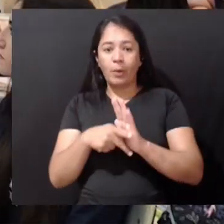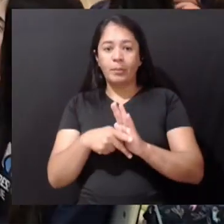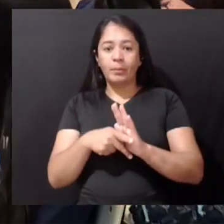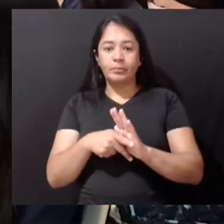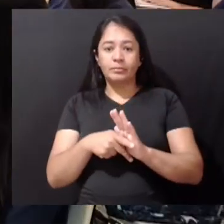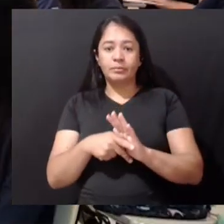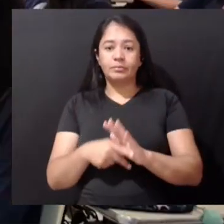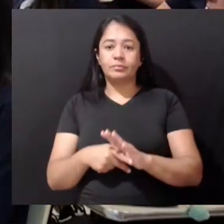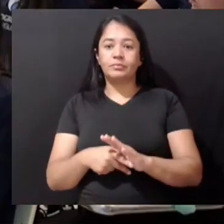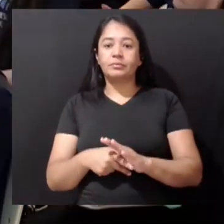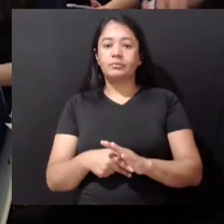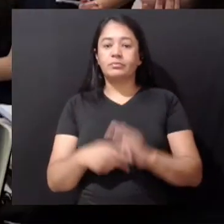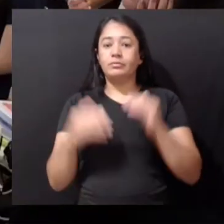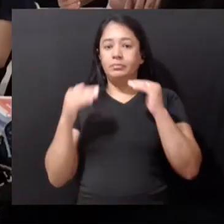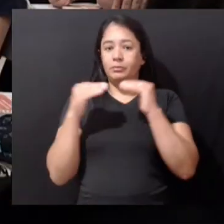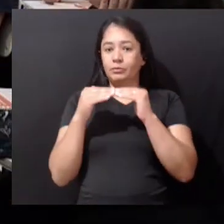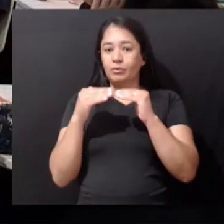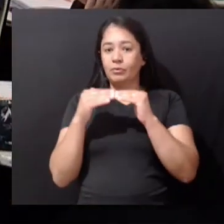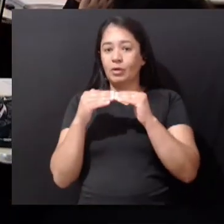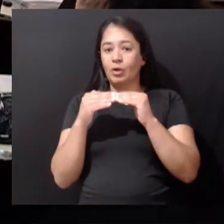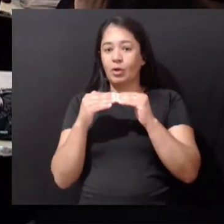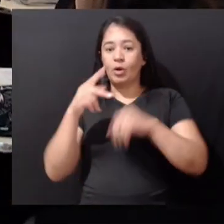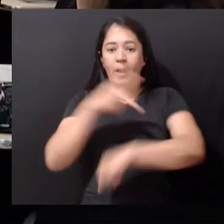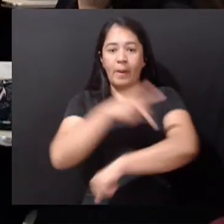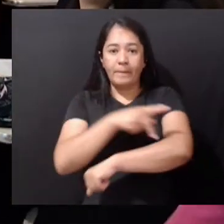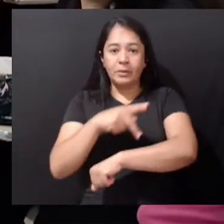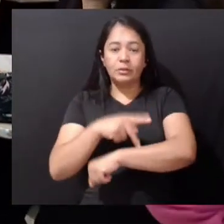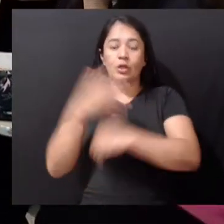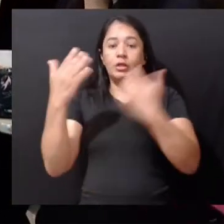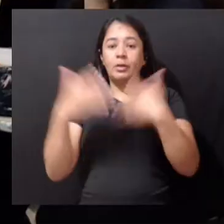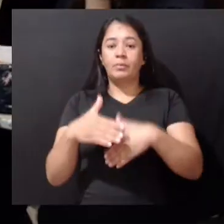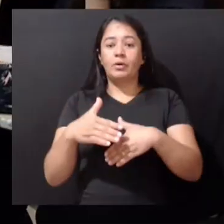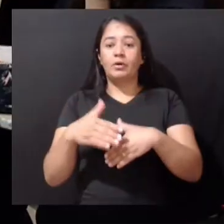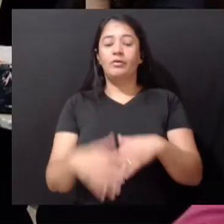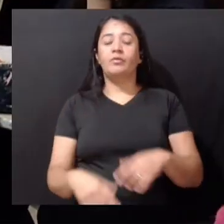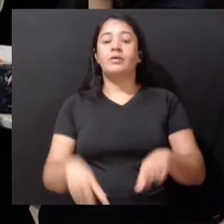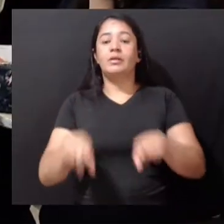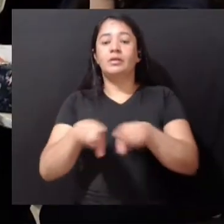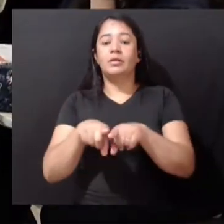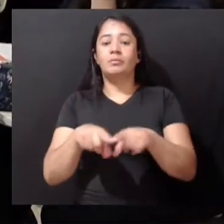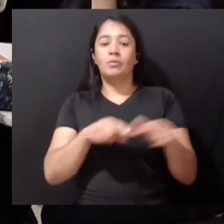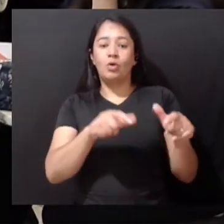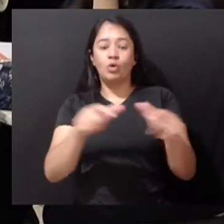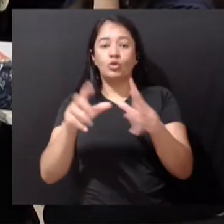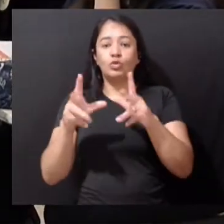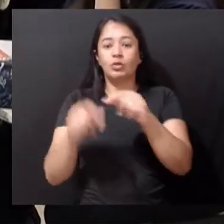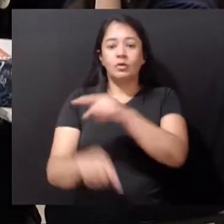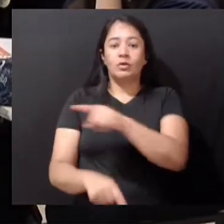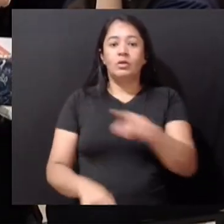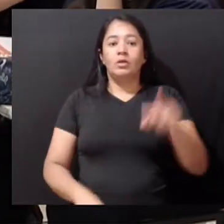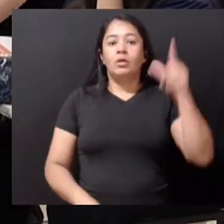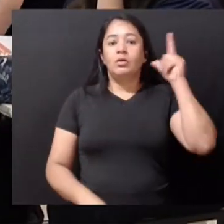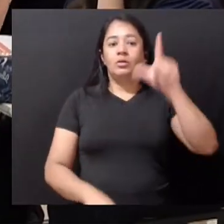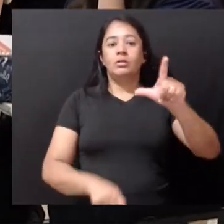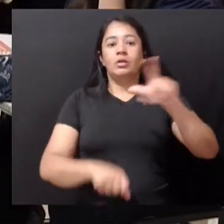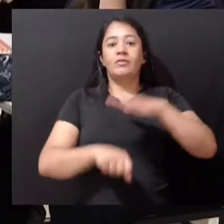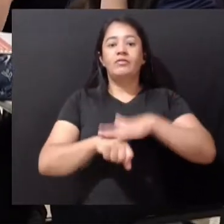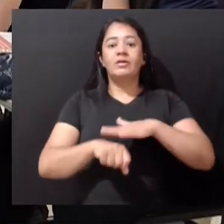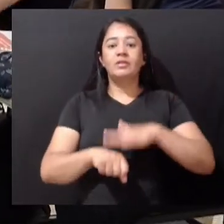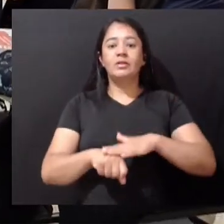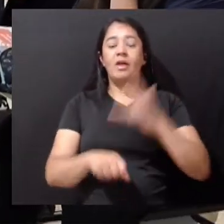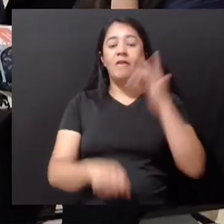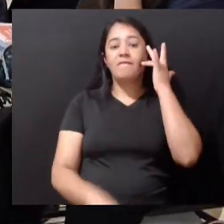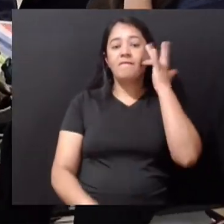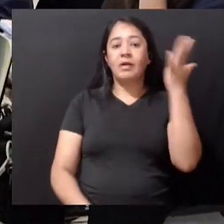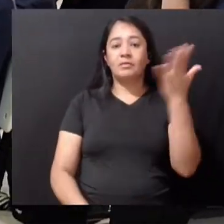coerência pedagógica da prova, que leva em consideração tudo que você consiga fazer que é fácil para você.